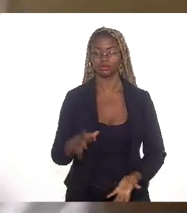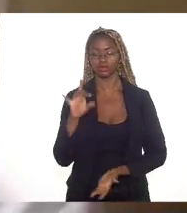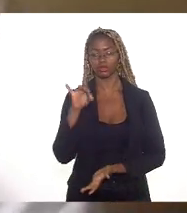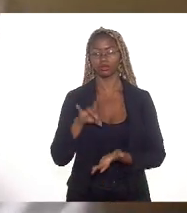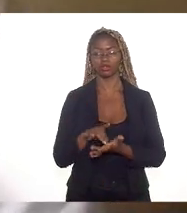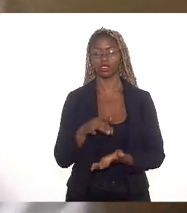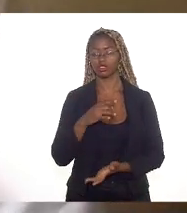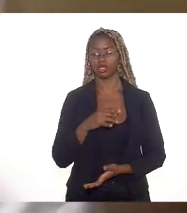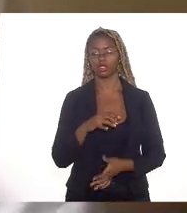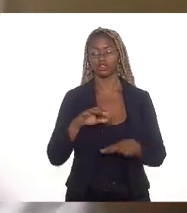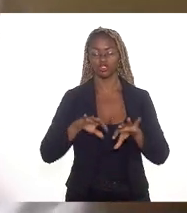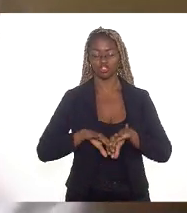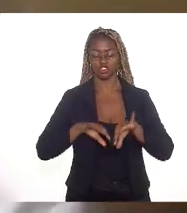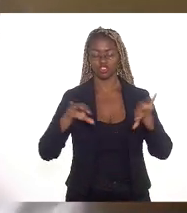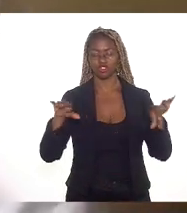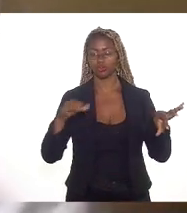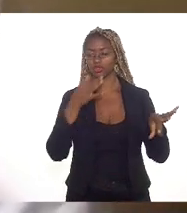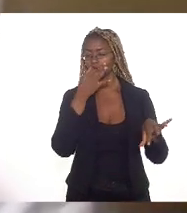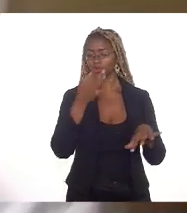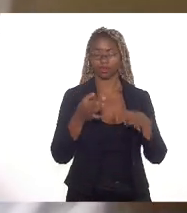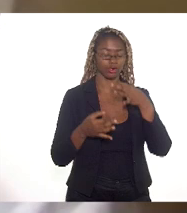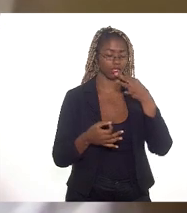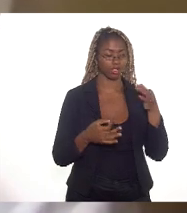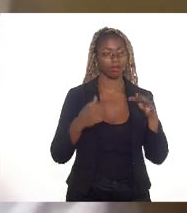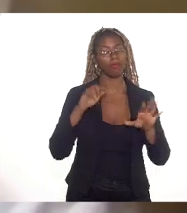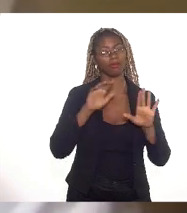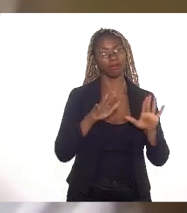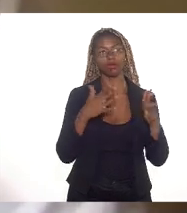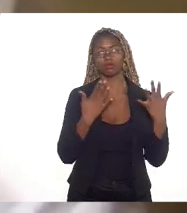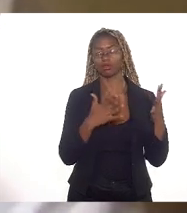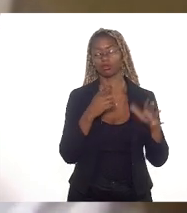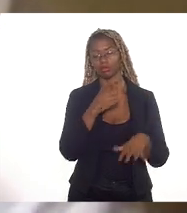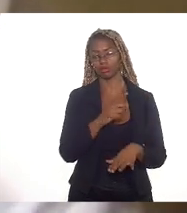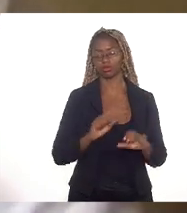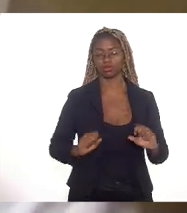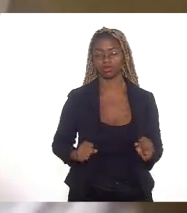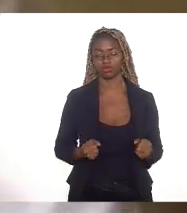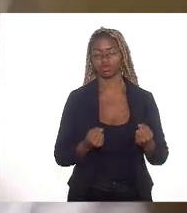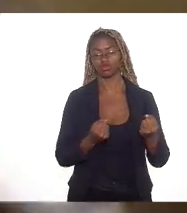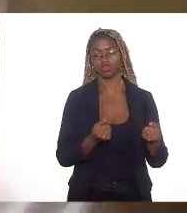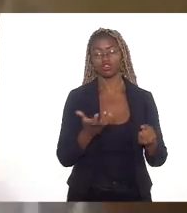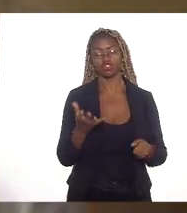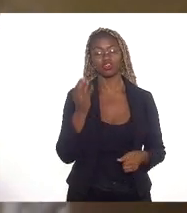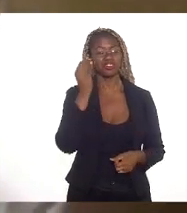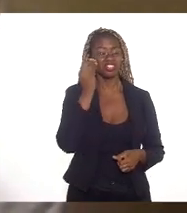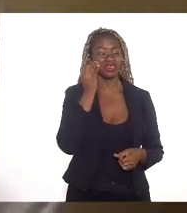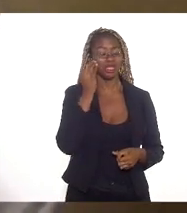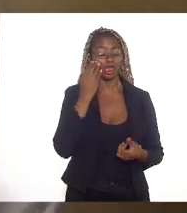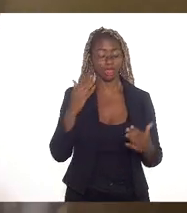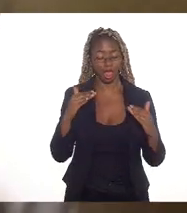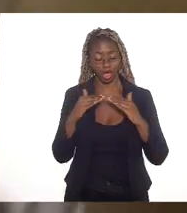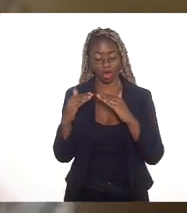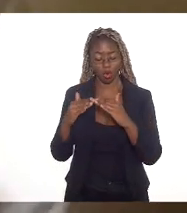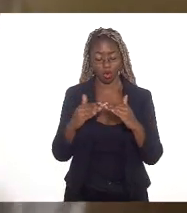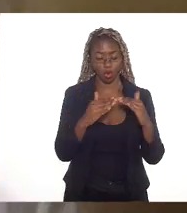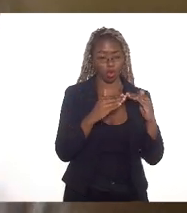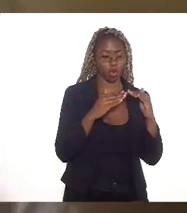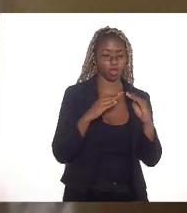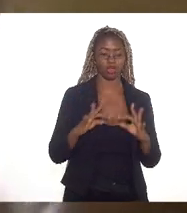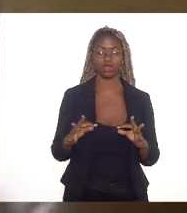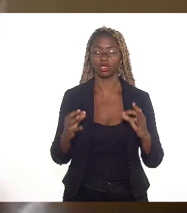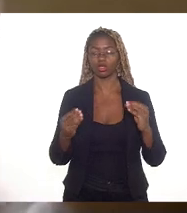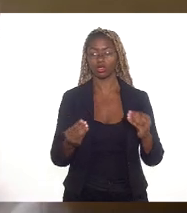divide opiniões, mas eu reconheço muito o esforço do deputado em chegar a um comum acordo, né,